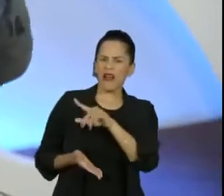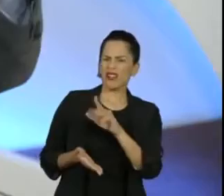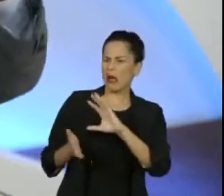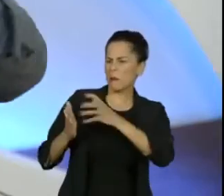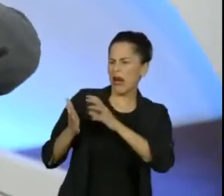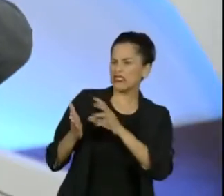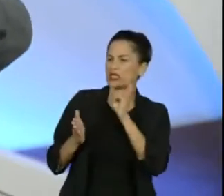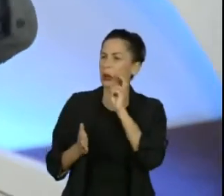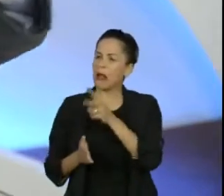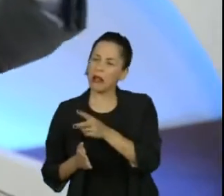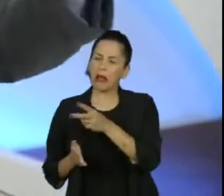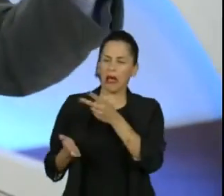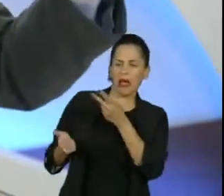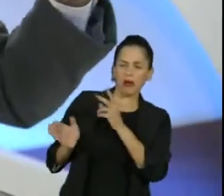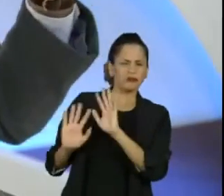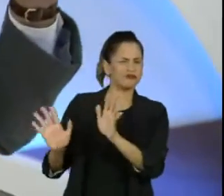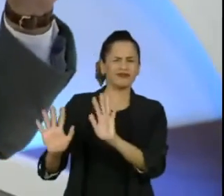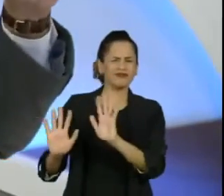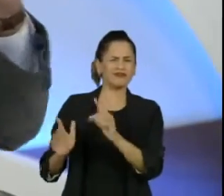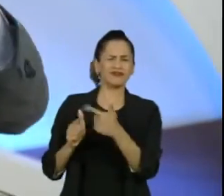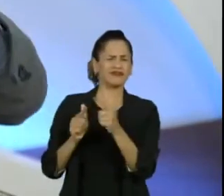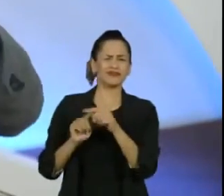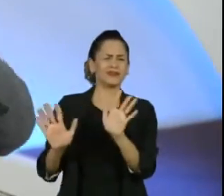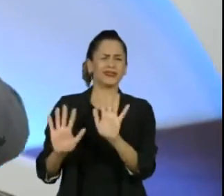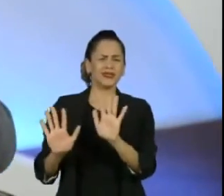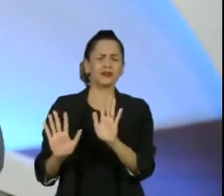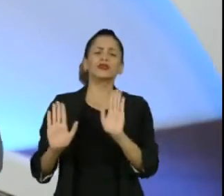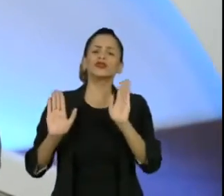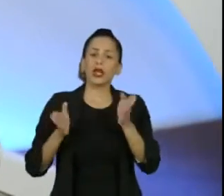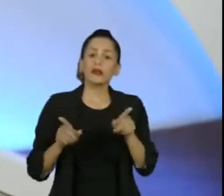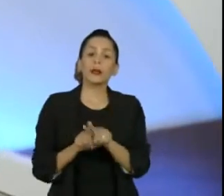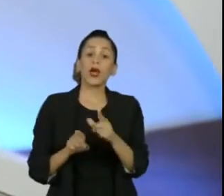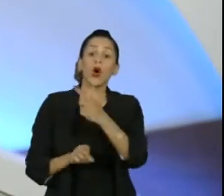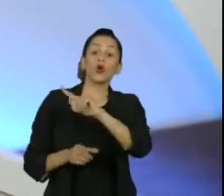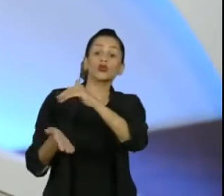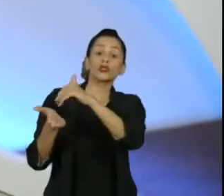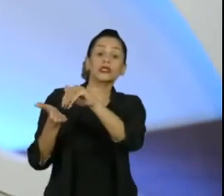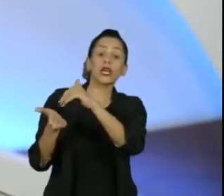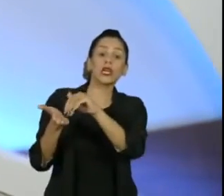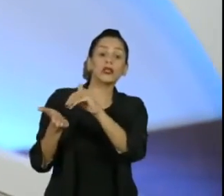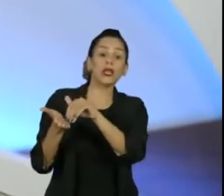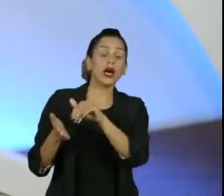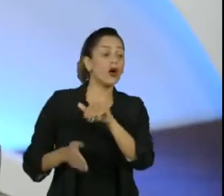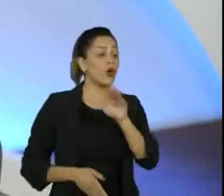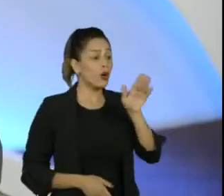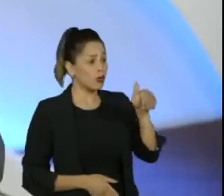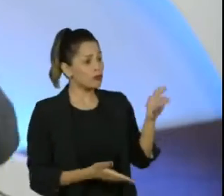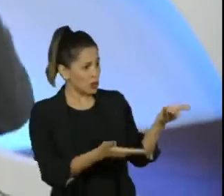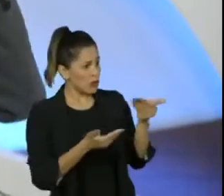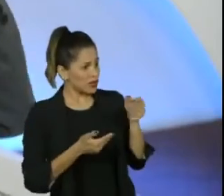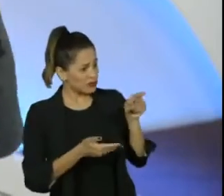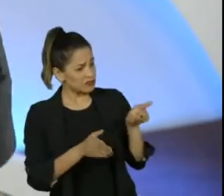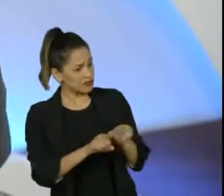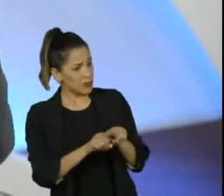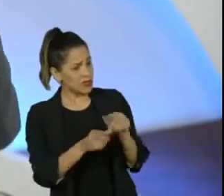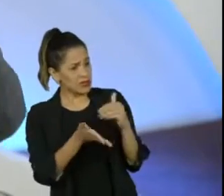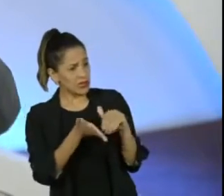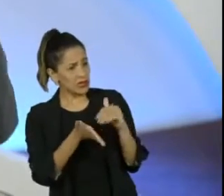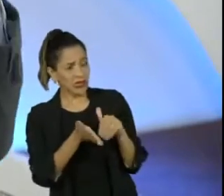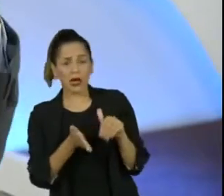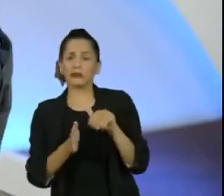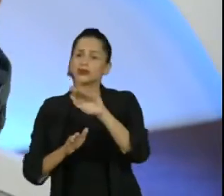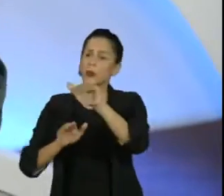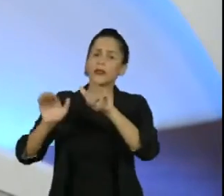E fui apresentado para vários secretários, convidando-os para serem secretários, sem conhecer o